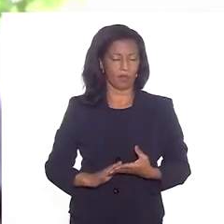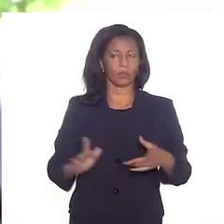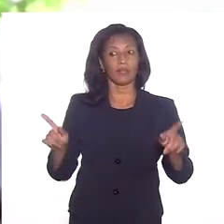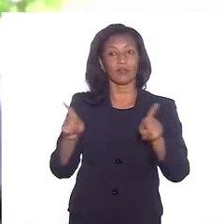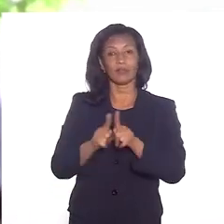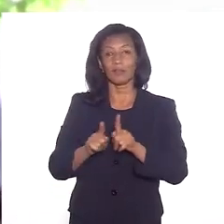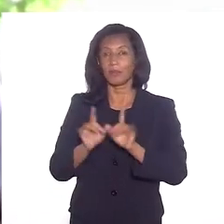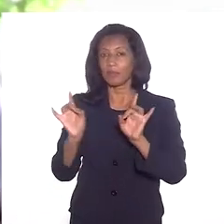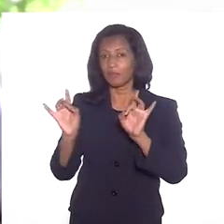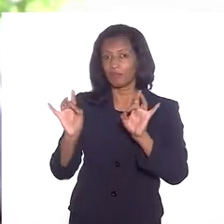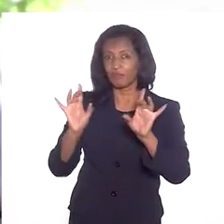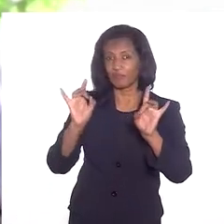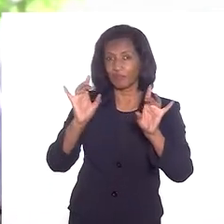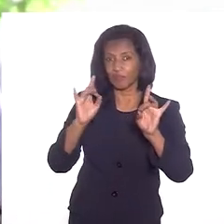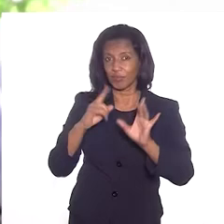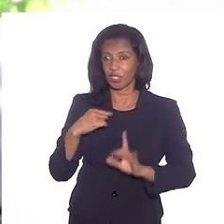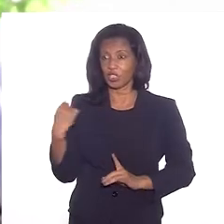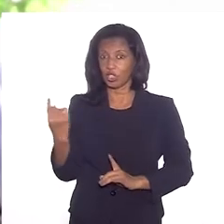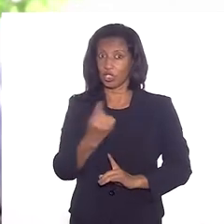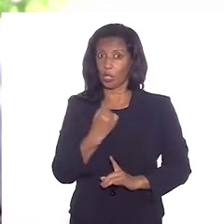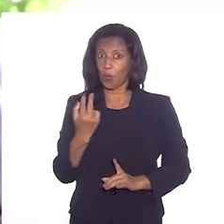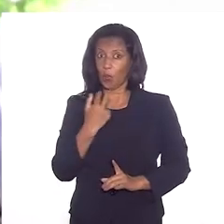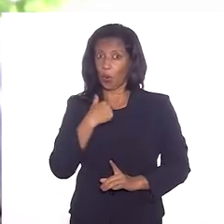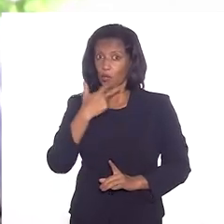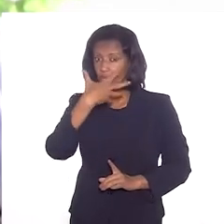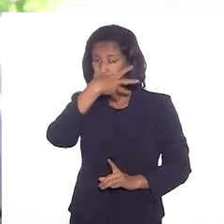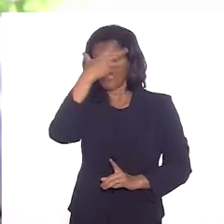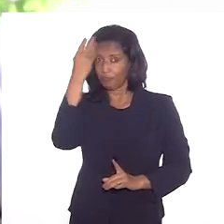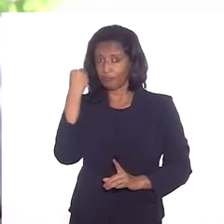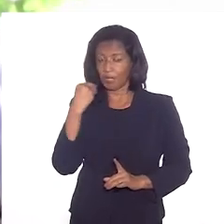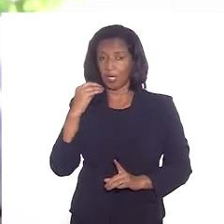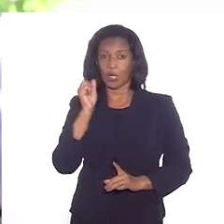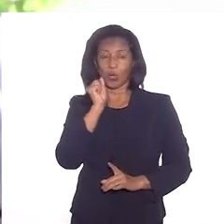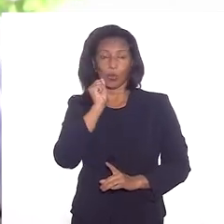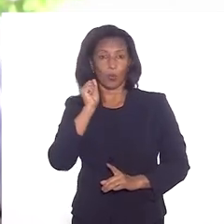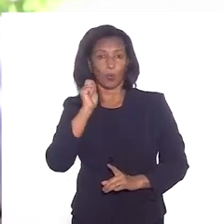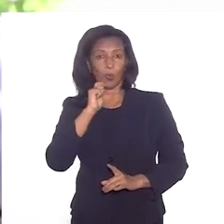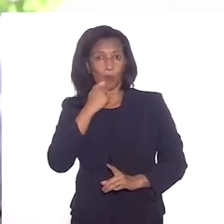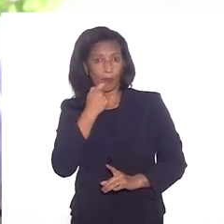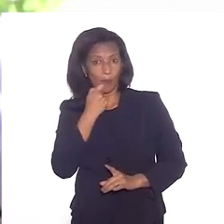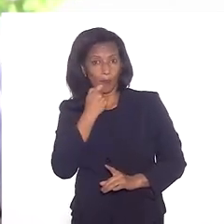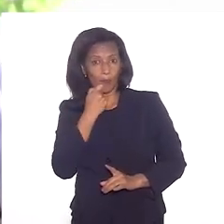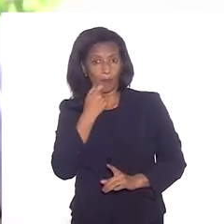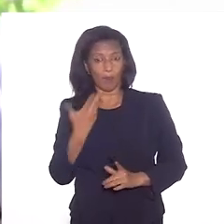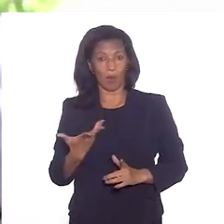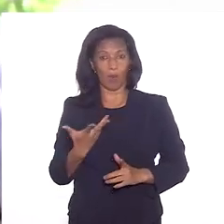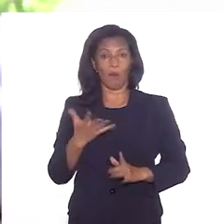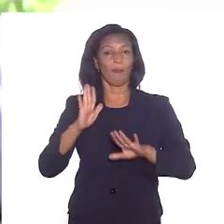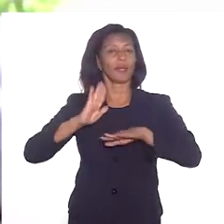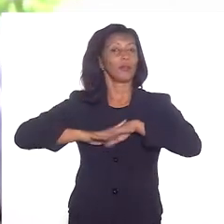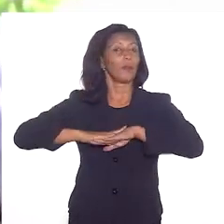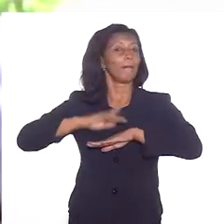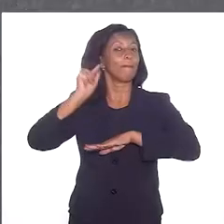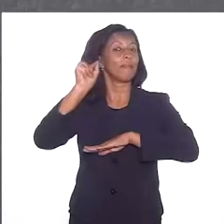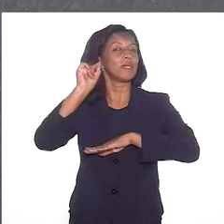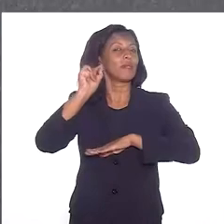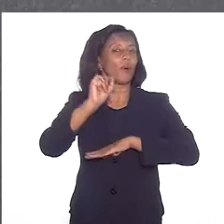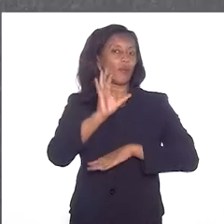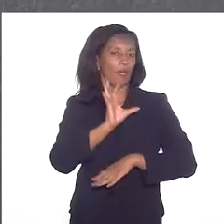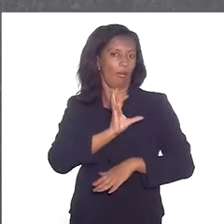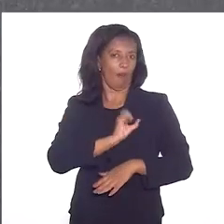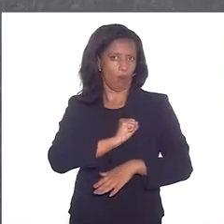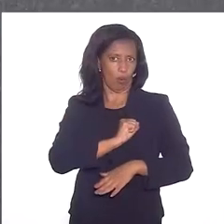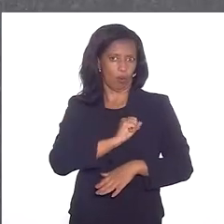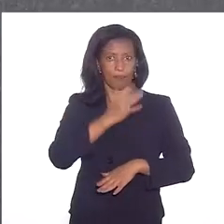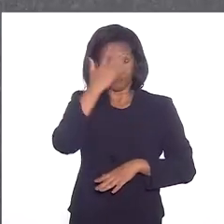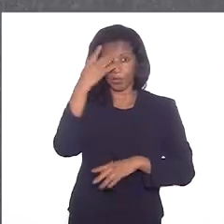ingrediente especial que a gente não pode deixar de colocar, não só no pão, mas no tempero da vida, é o amor, né? Quem está assistindo